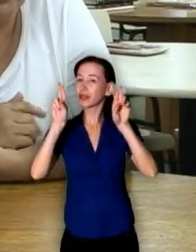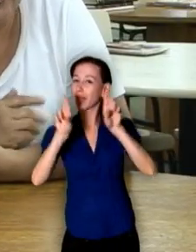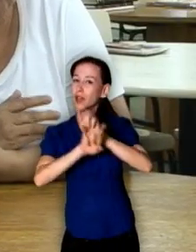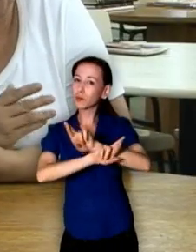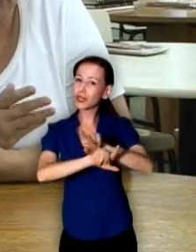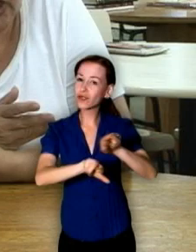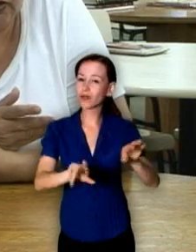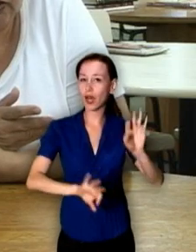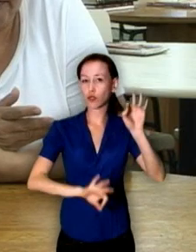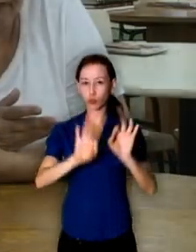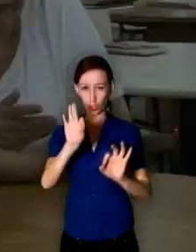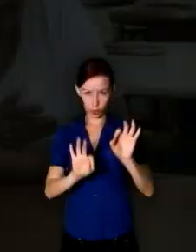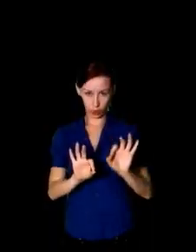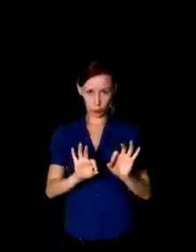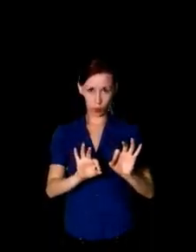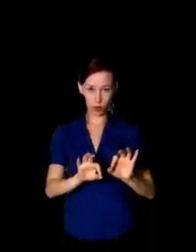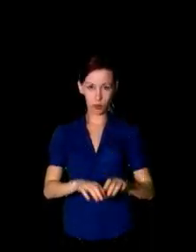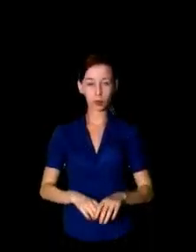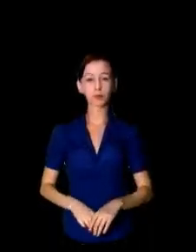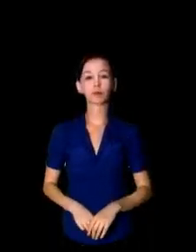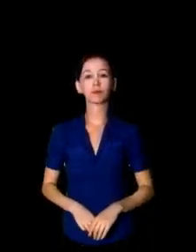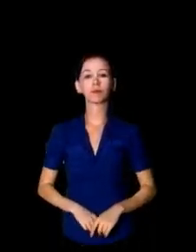geram vários projetos.